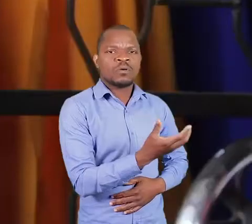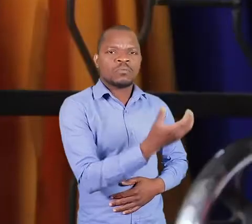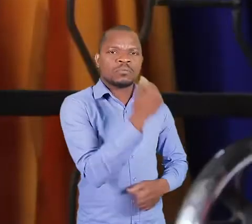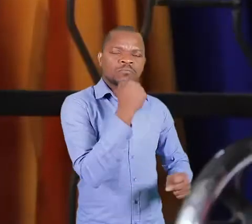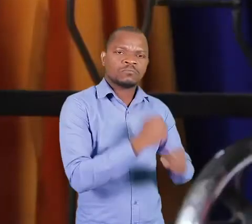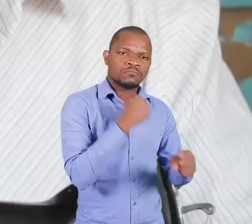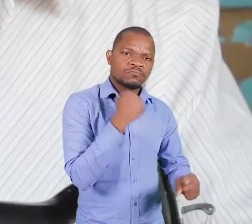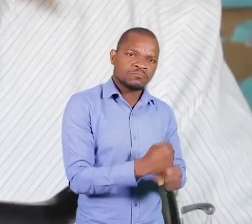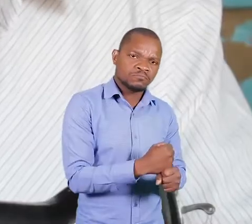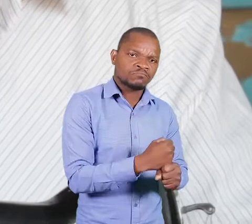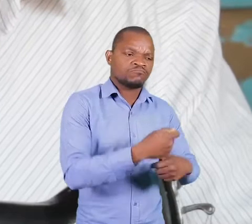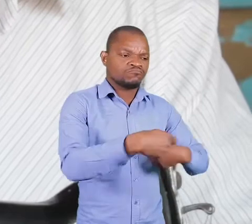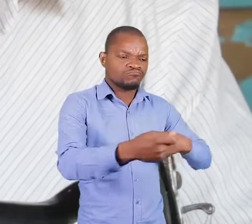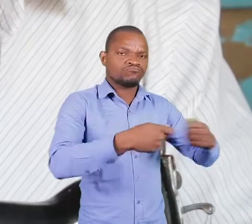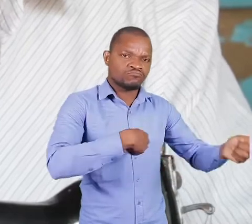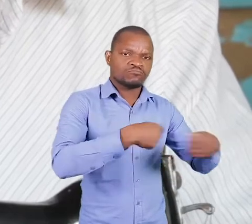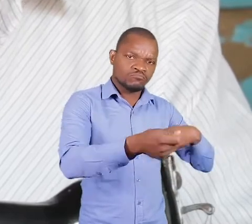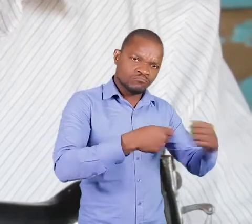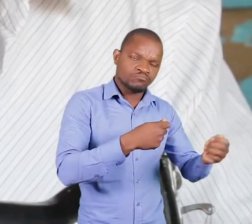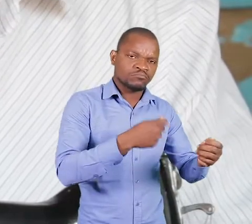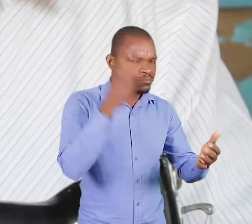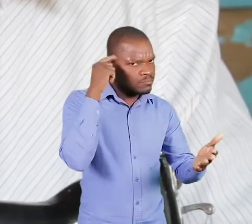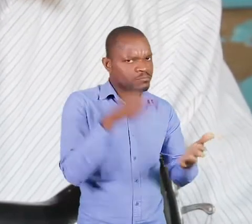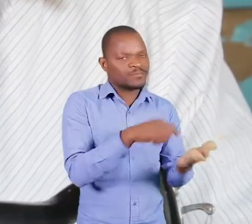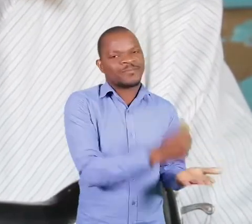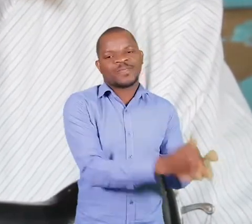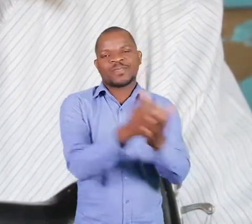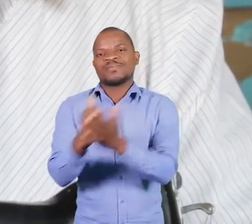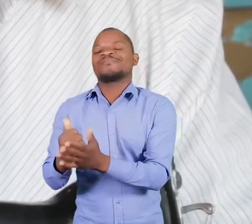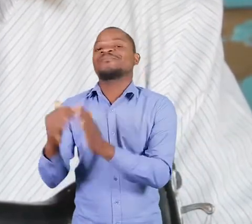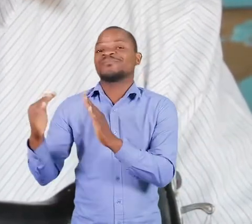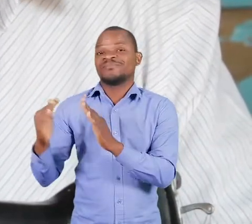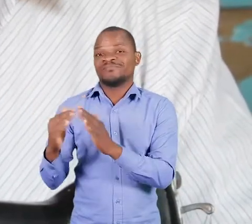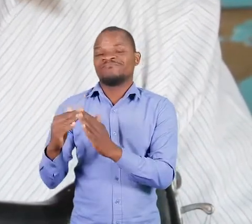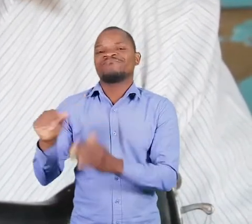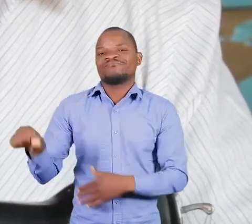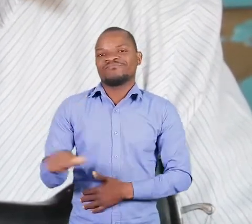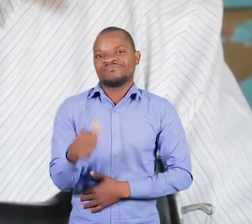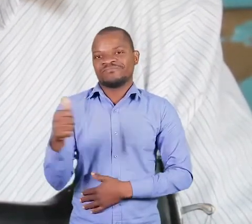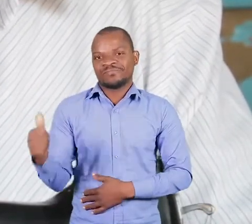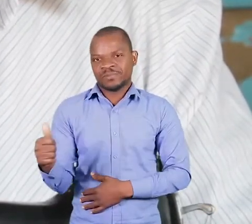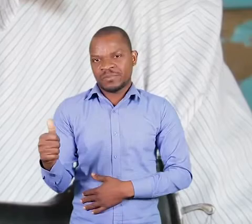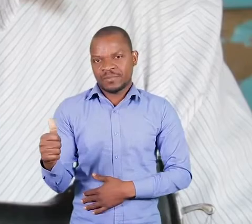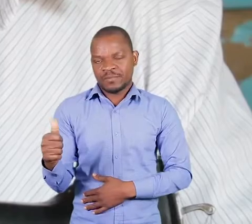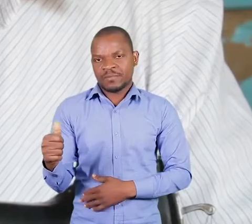empregada, quer dizer, fazer trabalho do comércio, ajuda. Uhum. Yeah, para o melhor estar da casa.